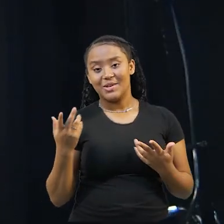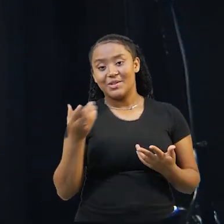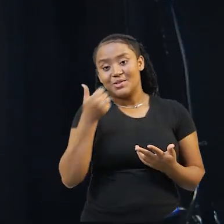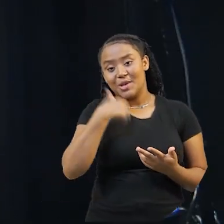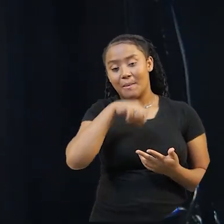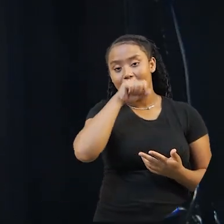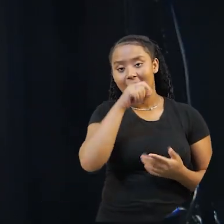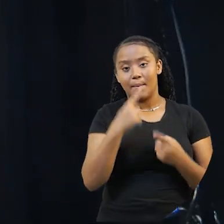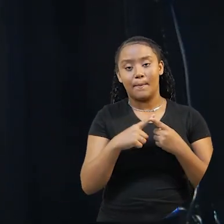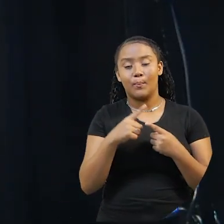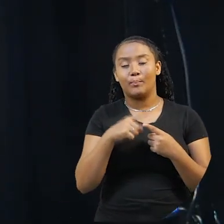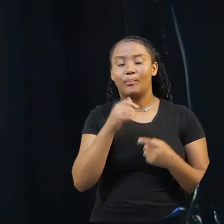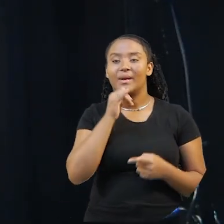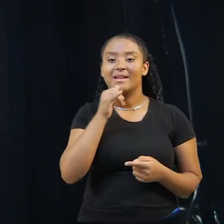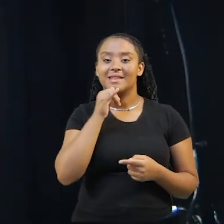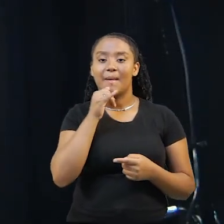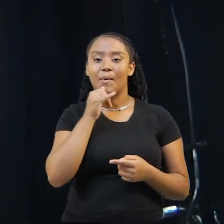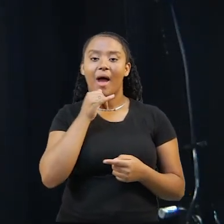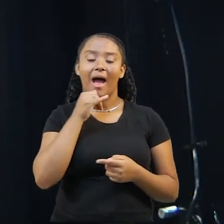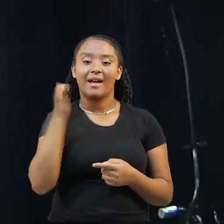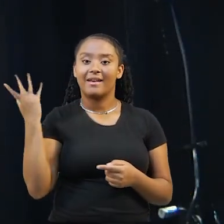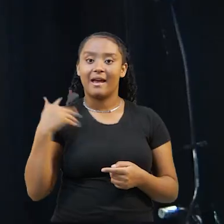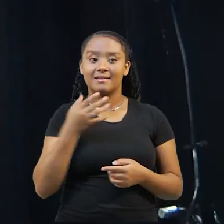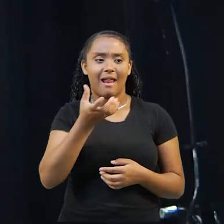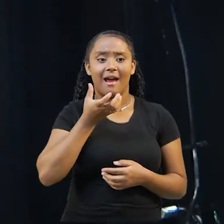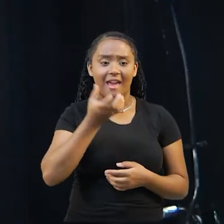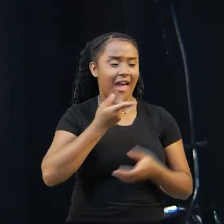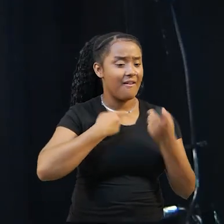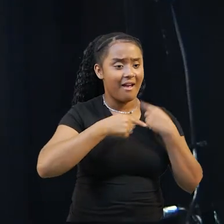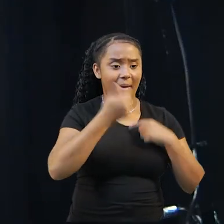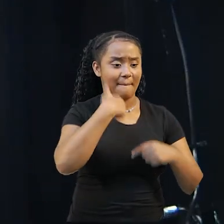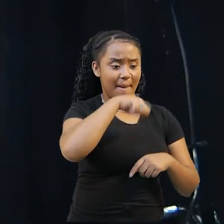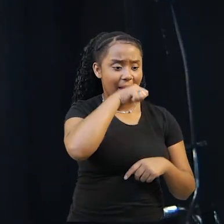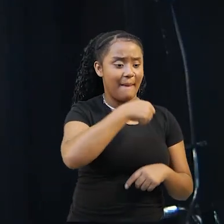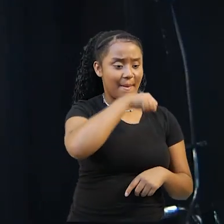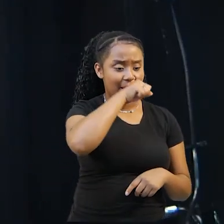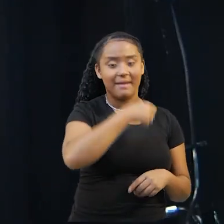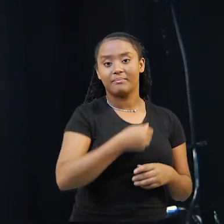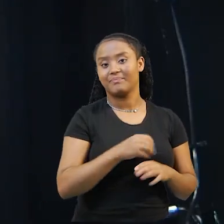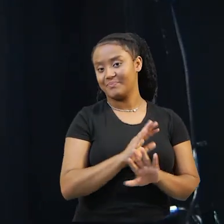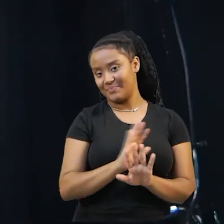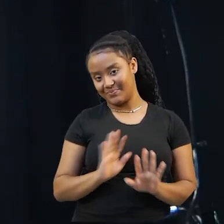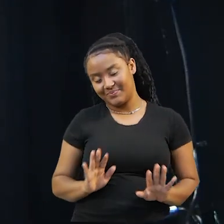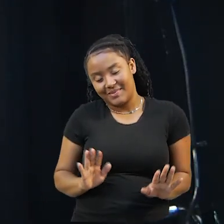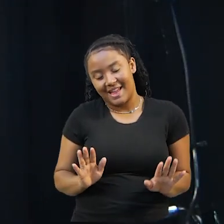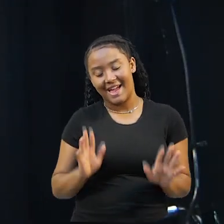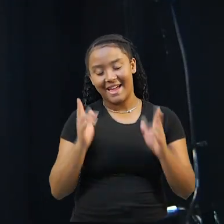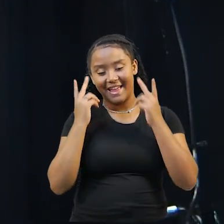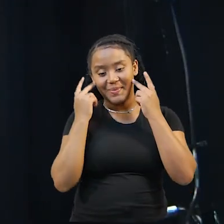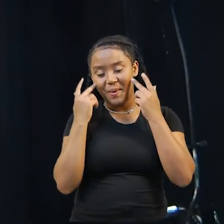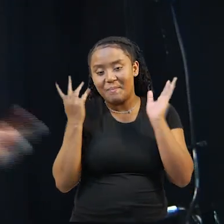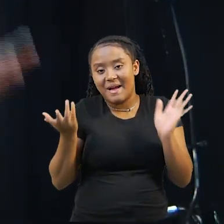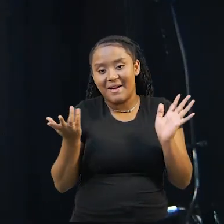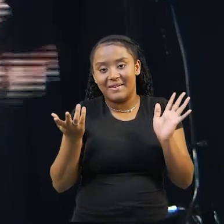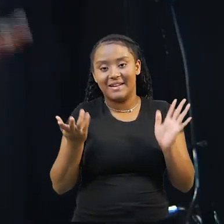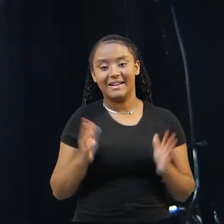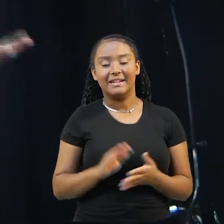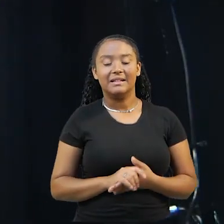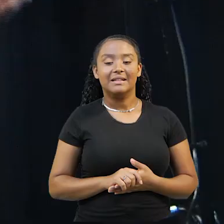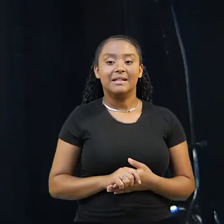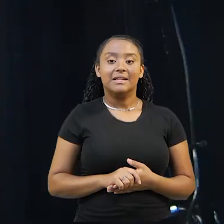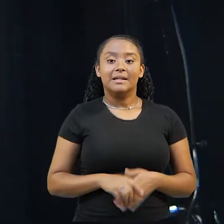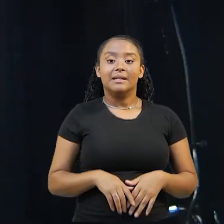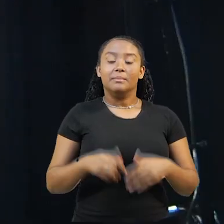criança quer você e não tem jeito. Então eu acho que para conciliar, eu ouço muito e já li muito sobre a necessidade da